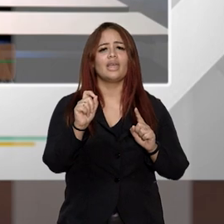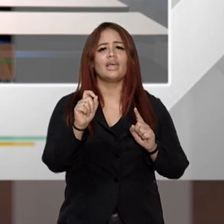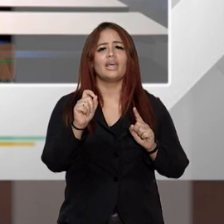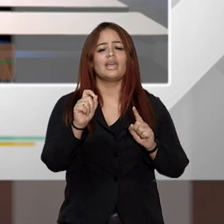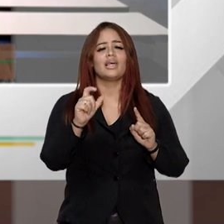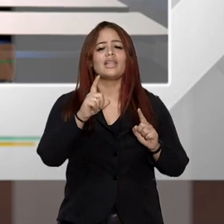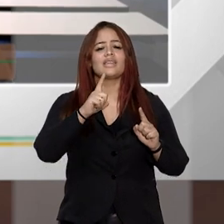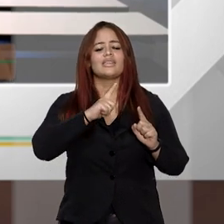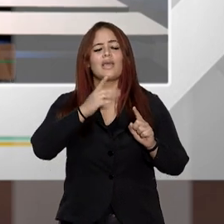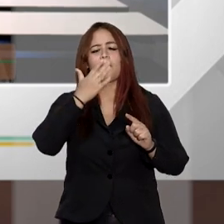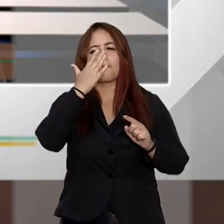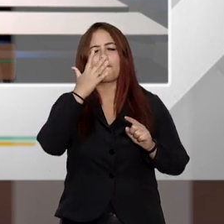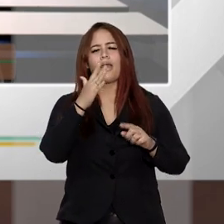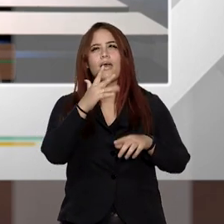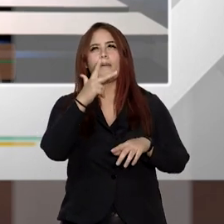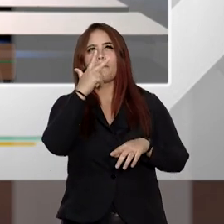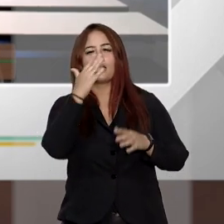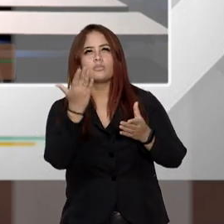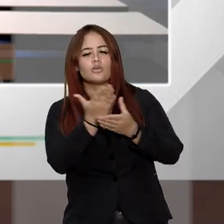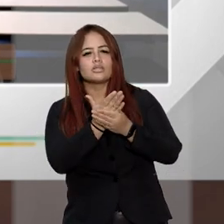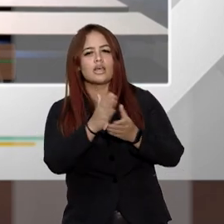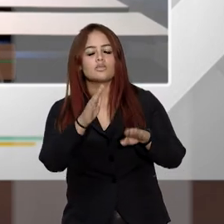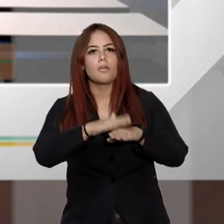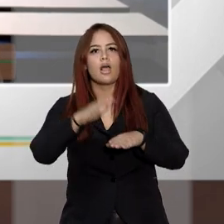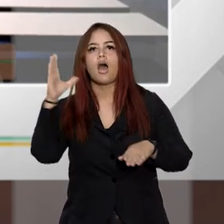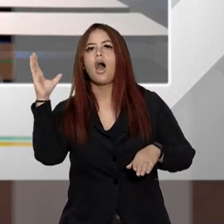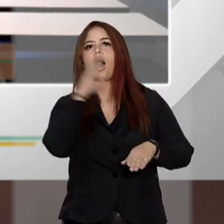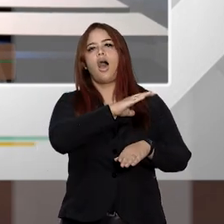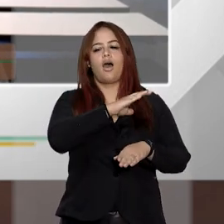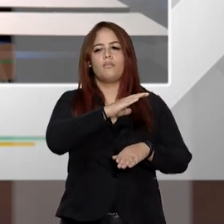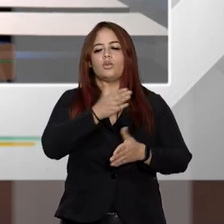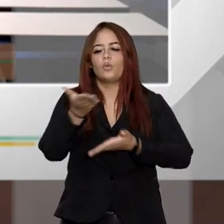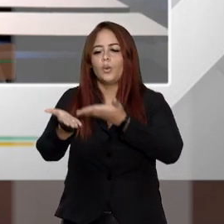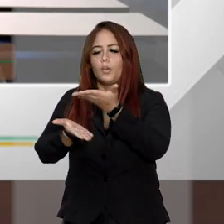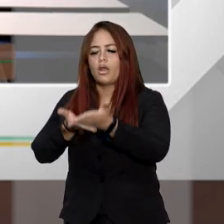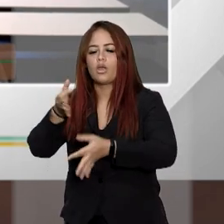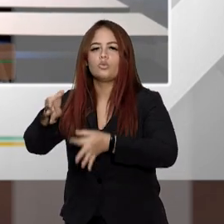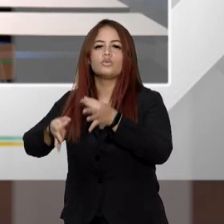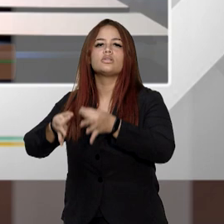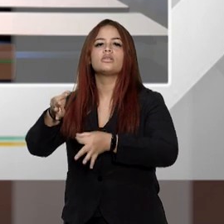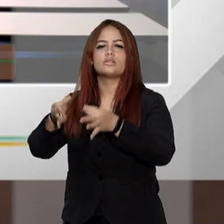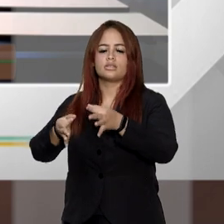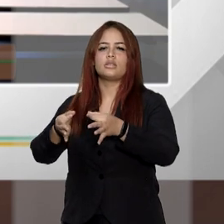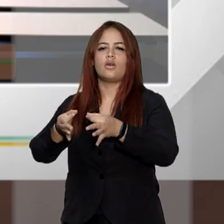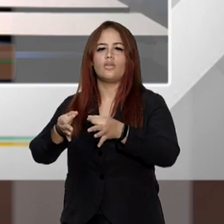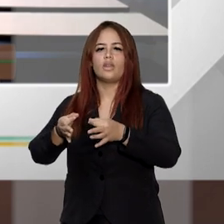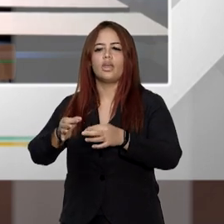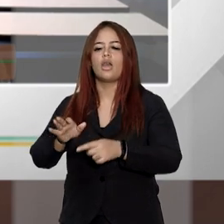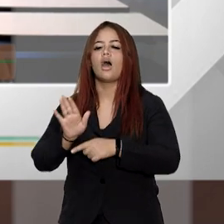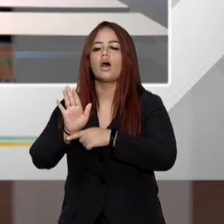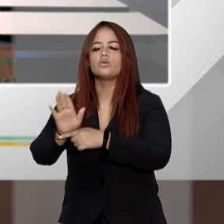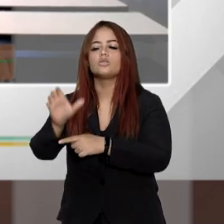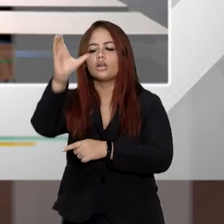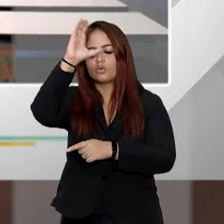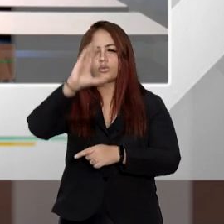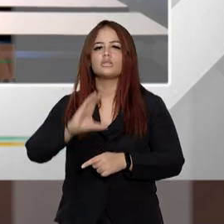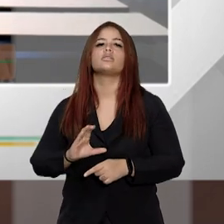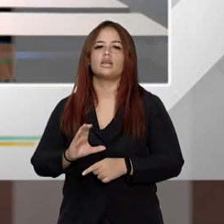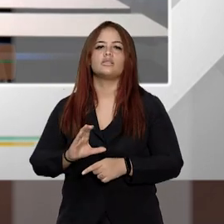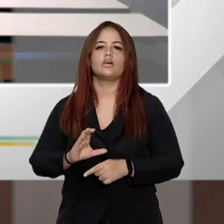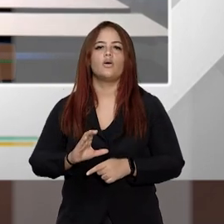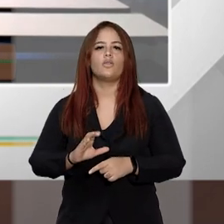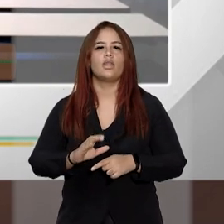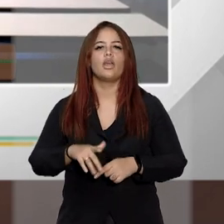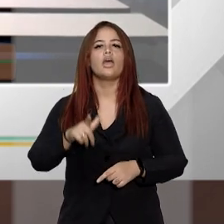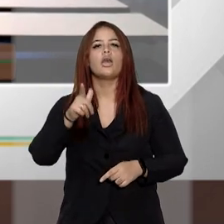dar uma maior agilidade à entrega da prestação jurisdicional, beneficiando com isso o cidadão. Consiste assim